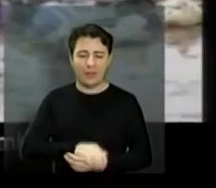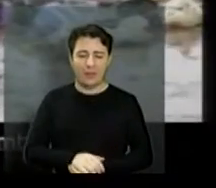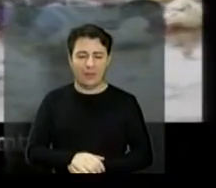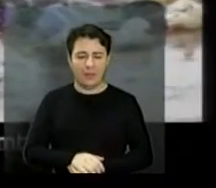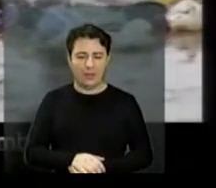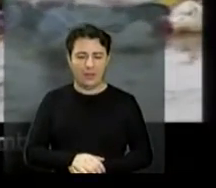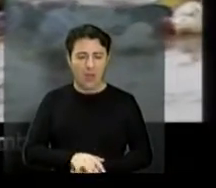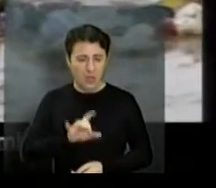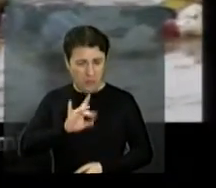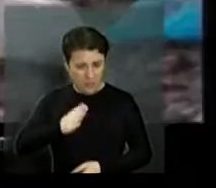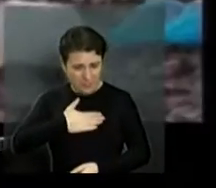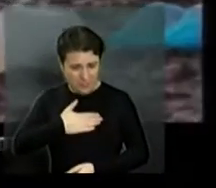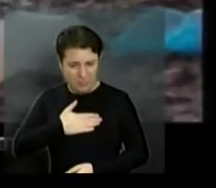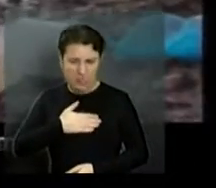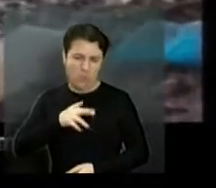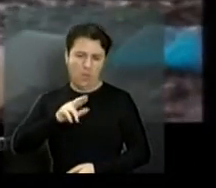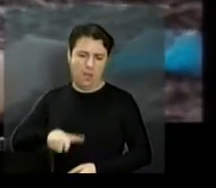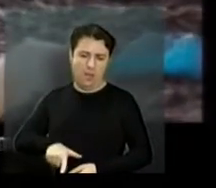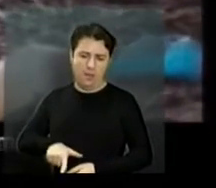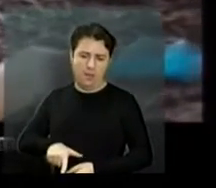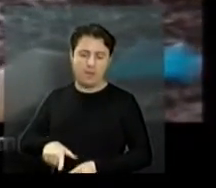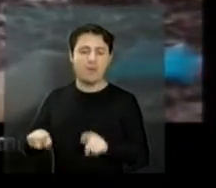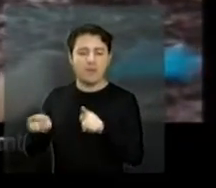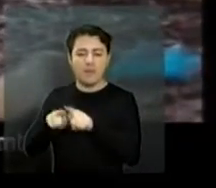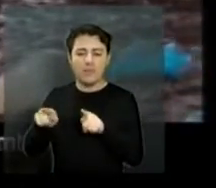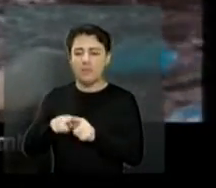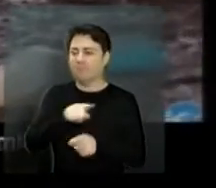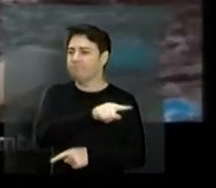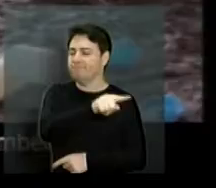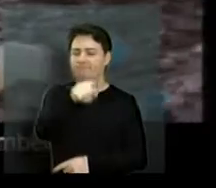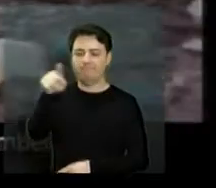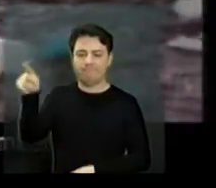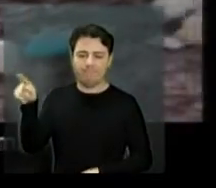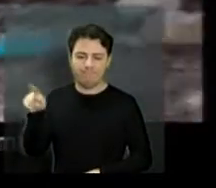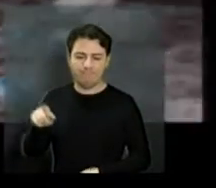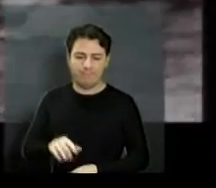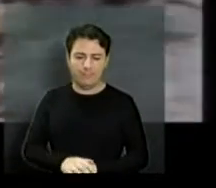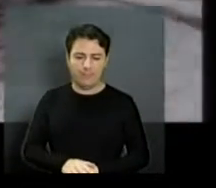Not just for me, but others too.